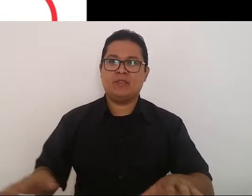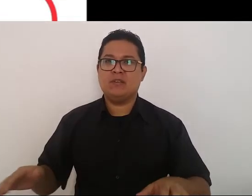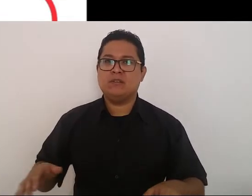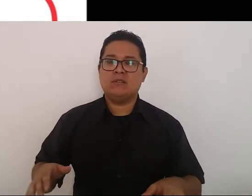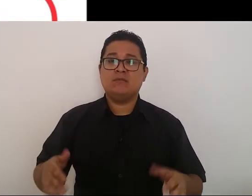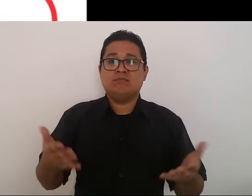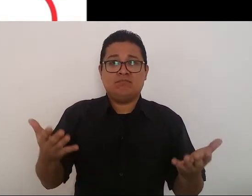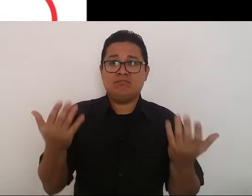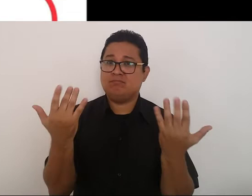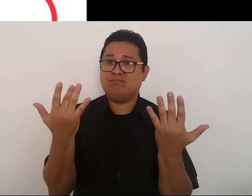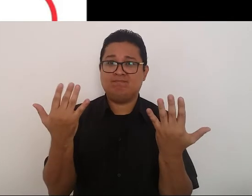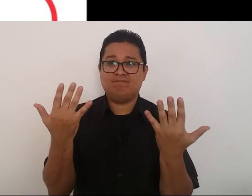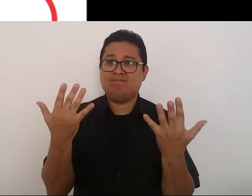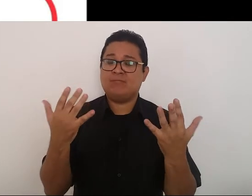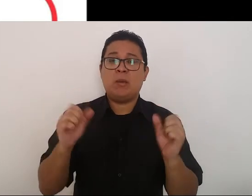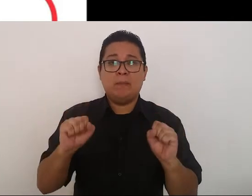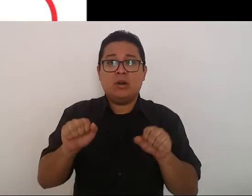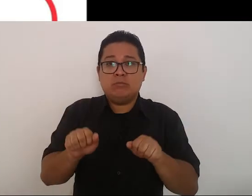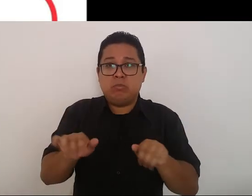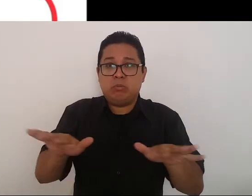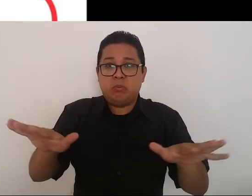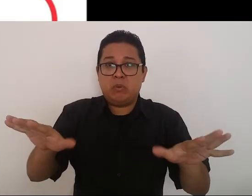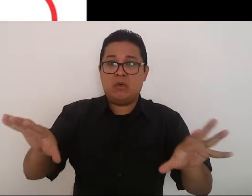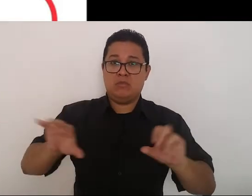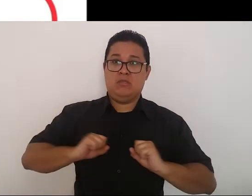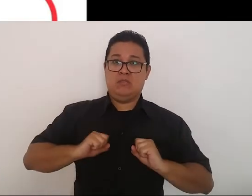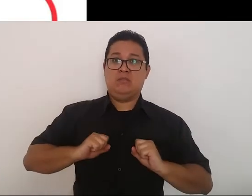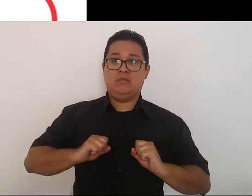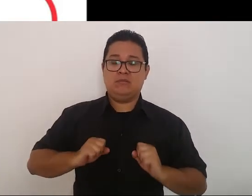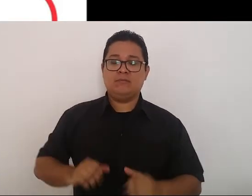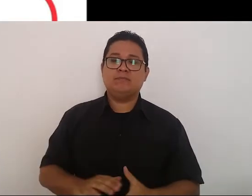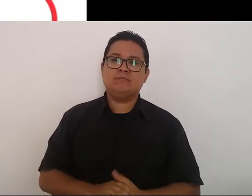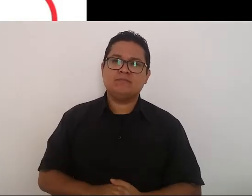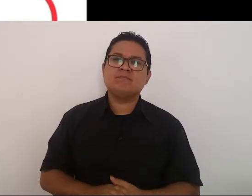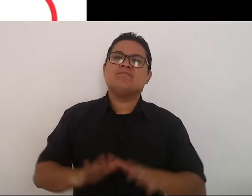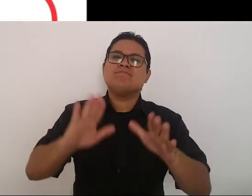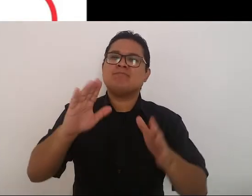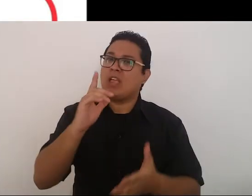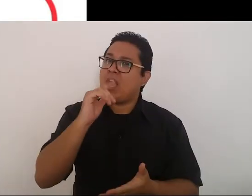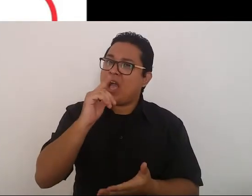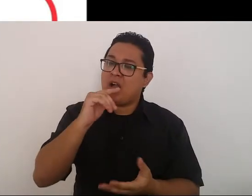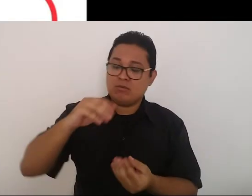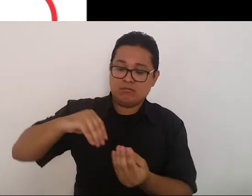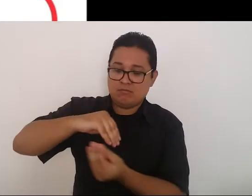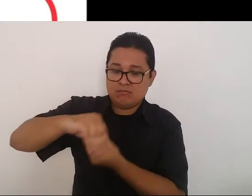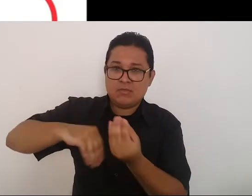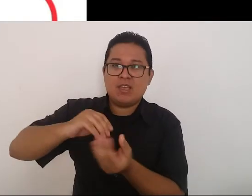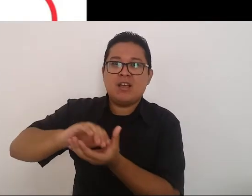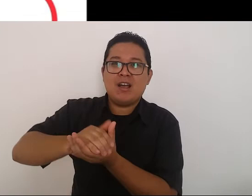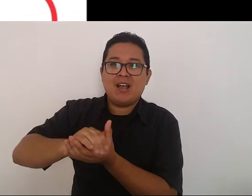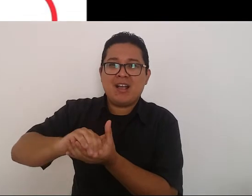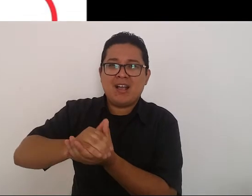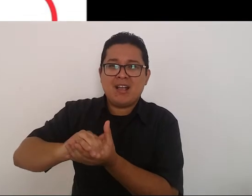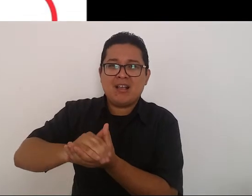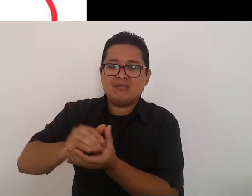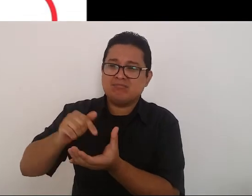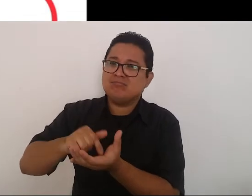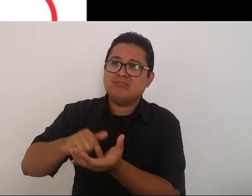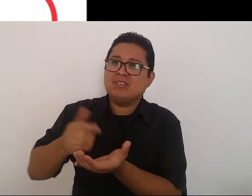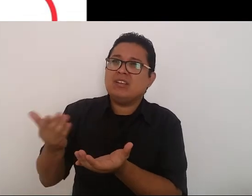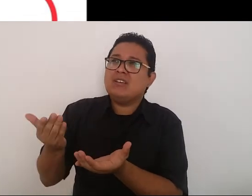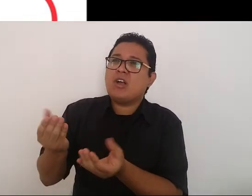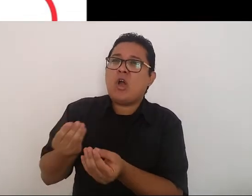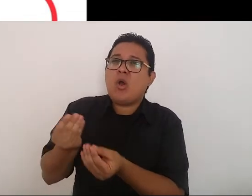aqui, ele entra. Então, como é que o sabão funciona? Ora, o sabão é uma estrutura anfipática, né? Vocês